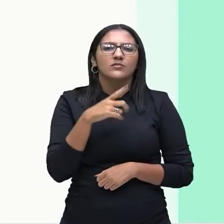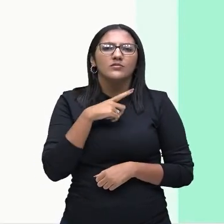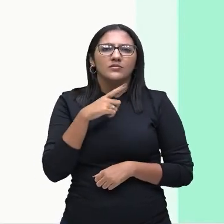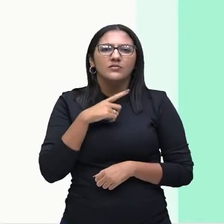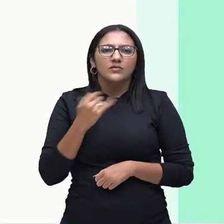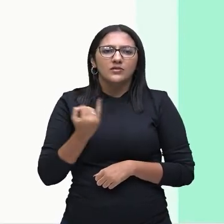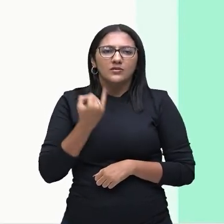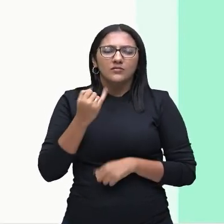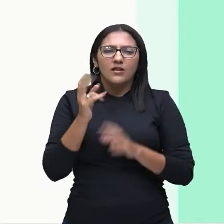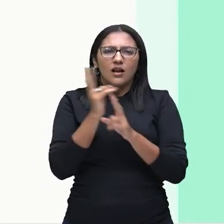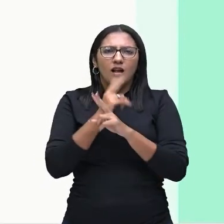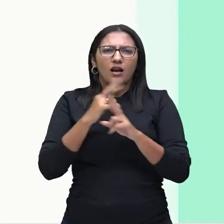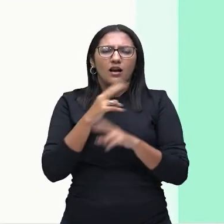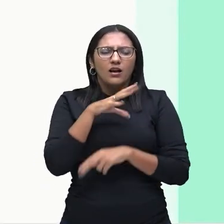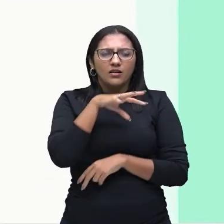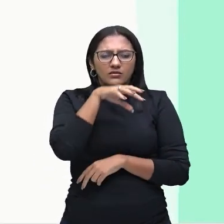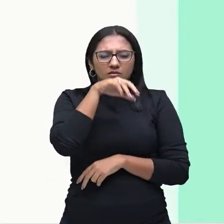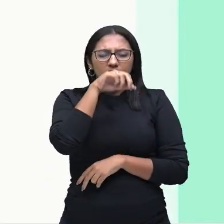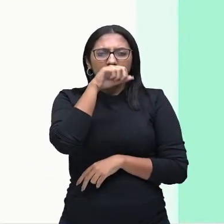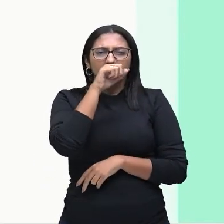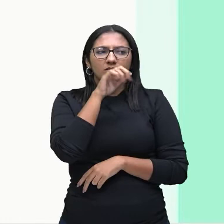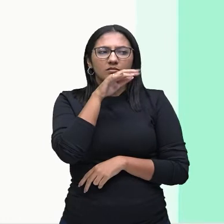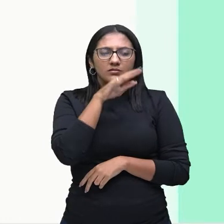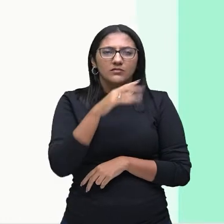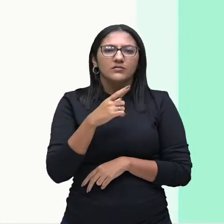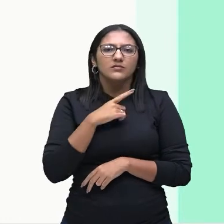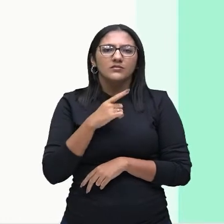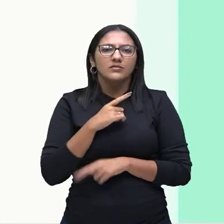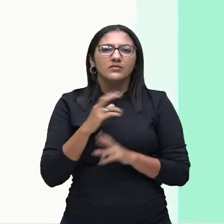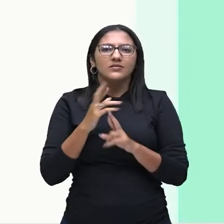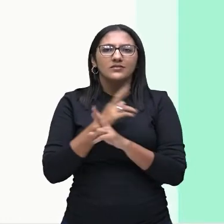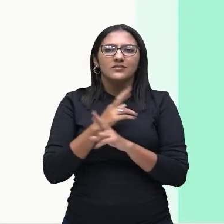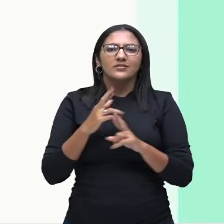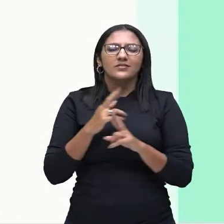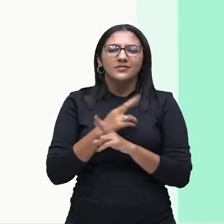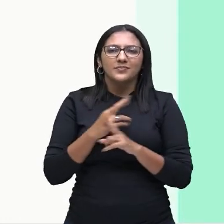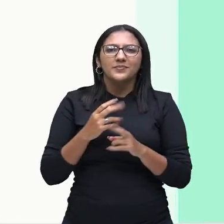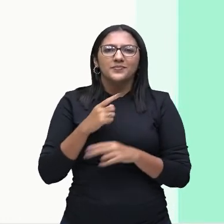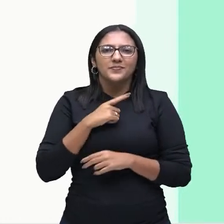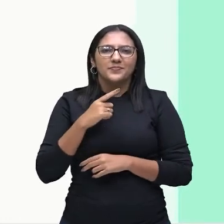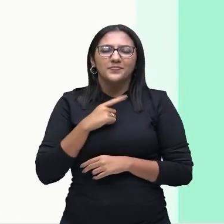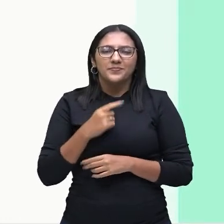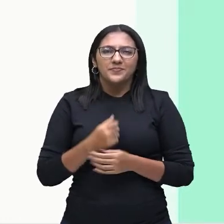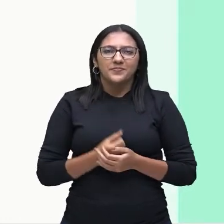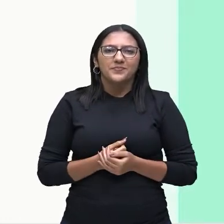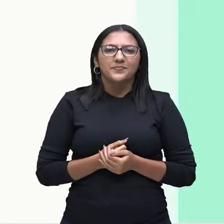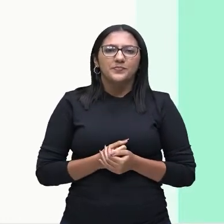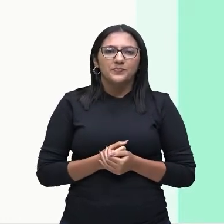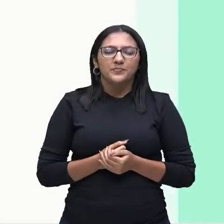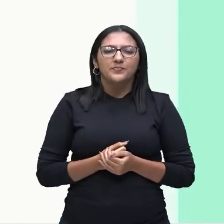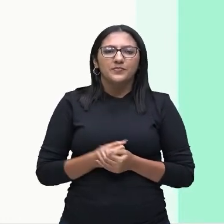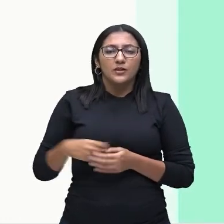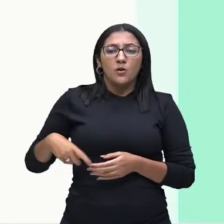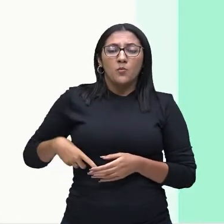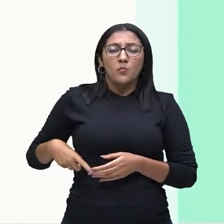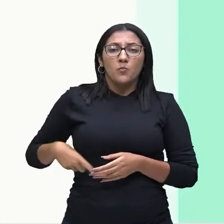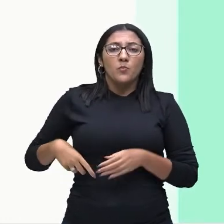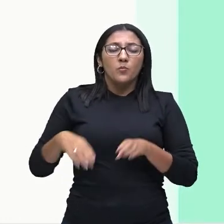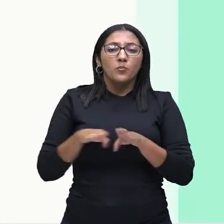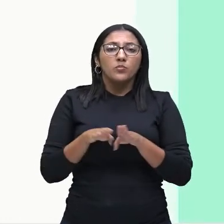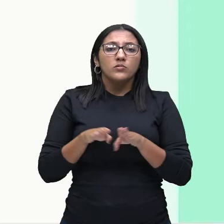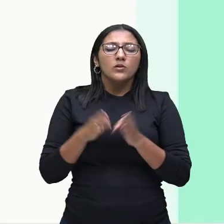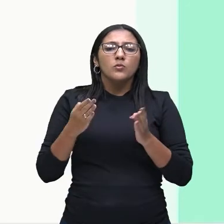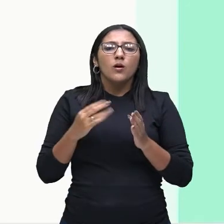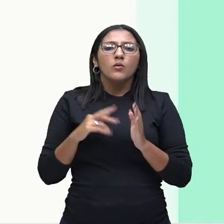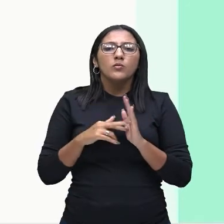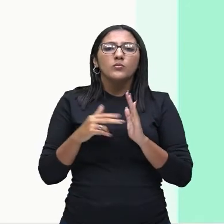com o ar, né? Com o gás oxigênio que entra e o gás carbônico que vai sair. E os pulmões fazem parte de qual